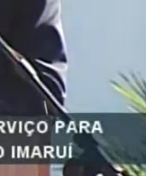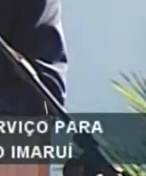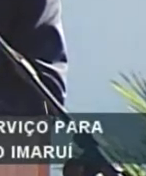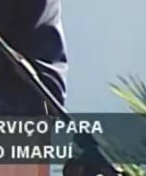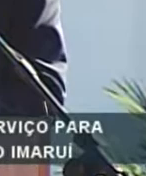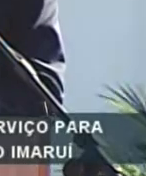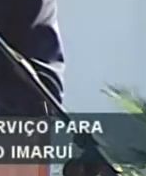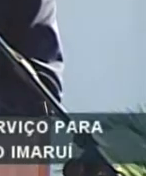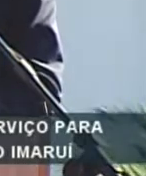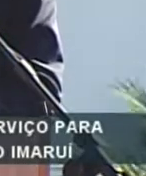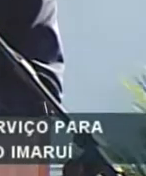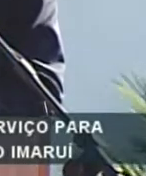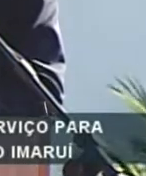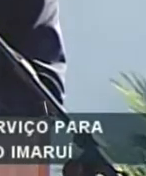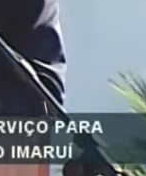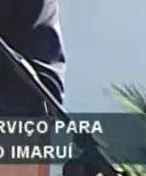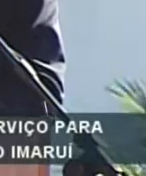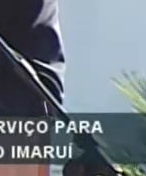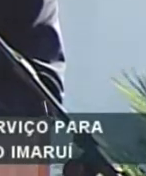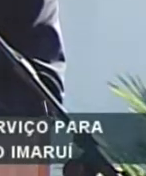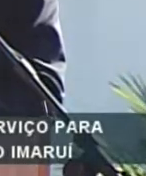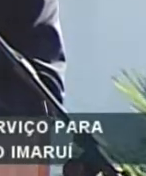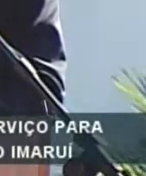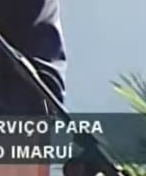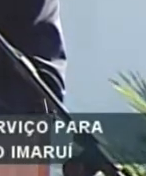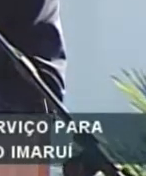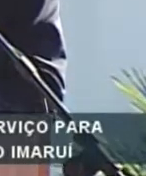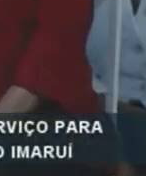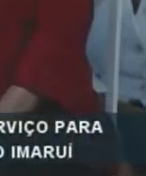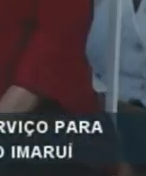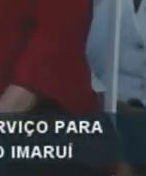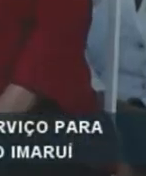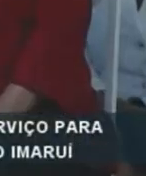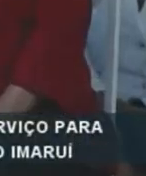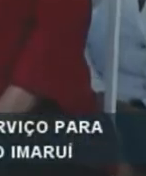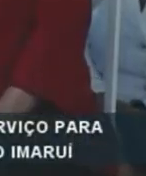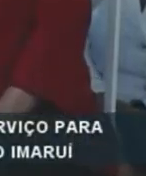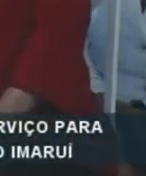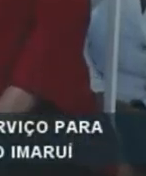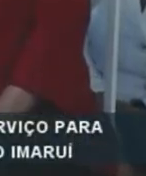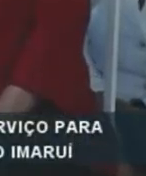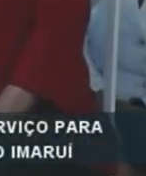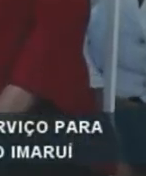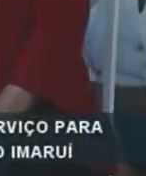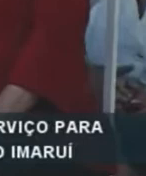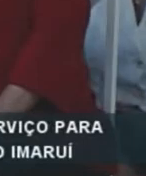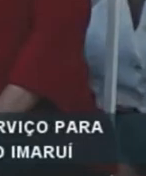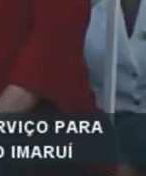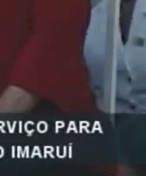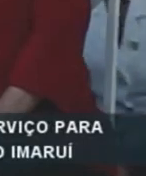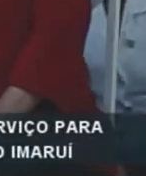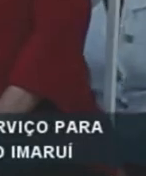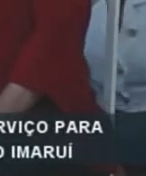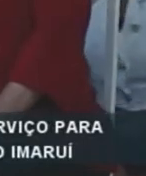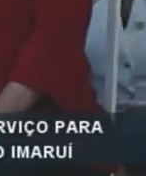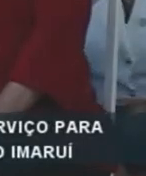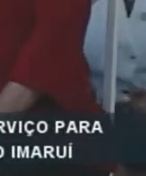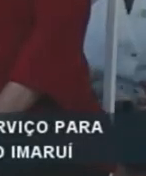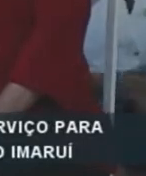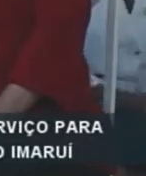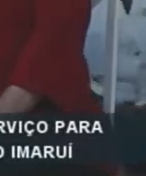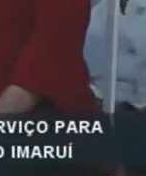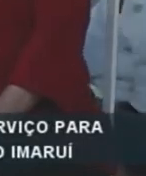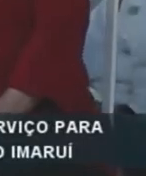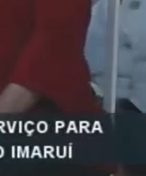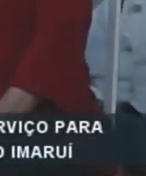que, recentemente, Vossa Excelência, através da Lei 12.615, de 30 de abril de 2012, inscreveu o nome